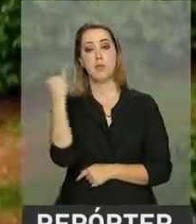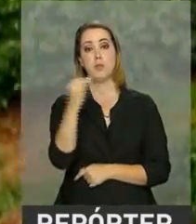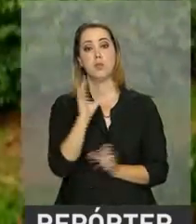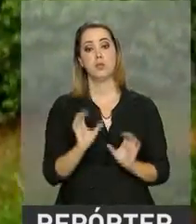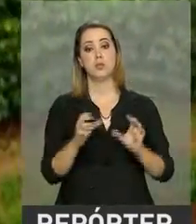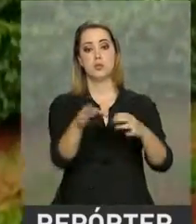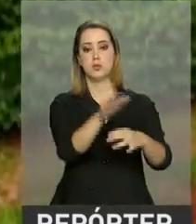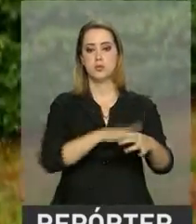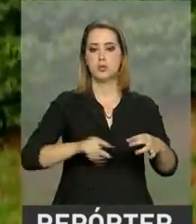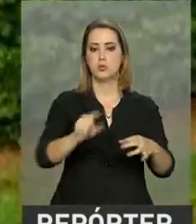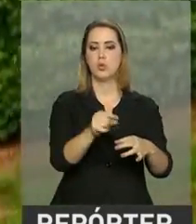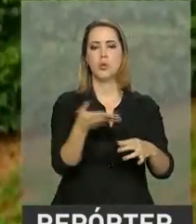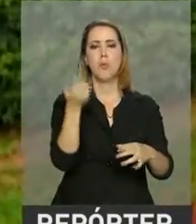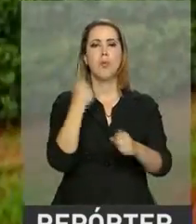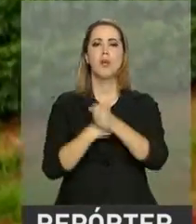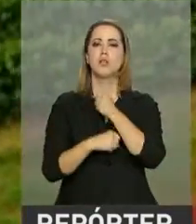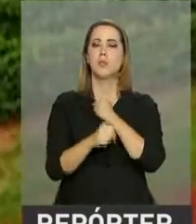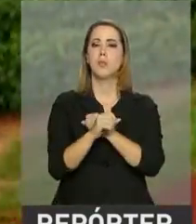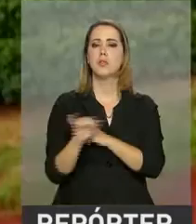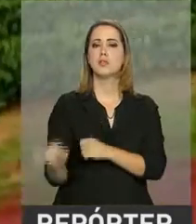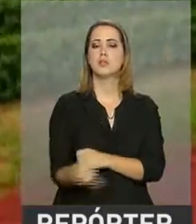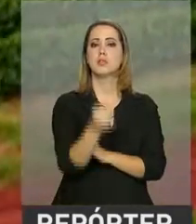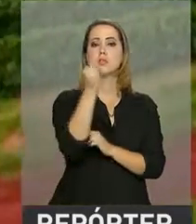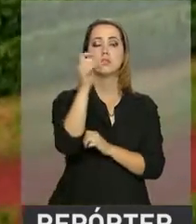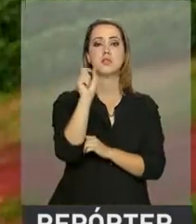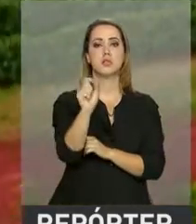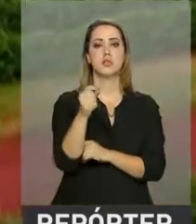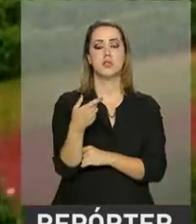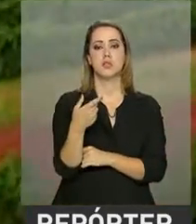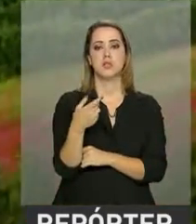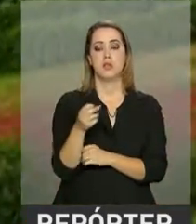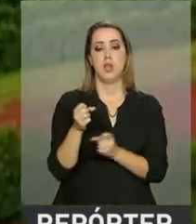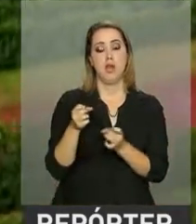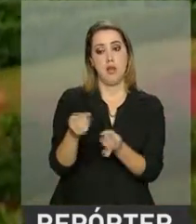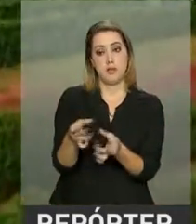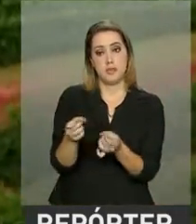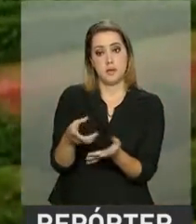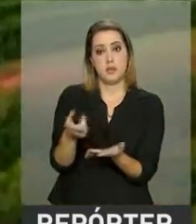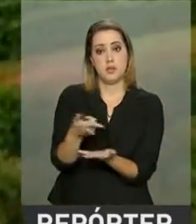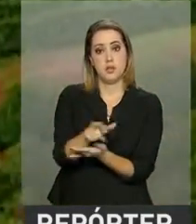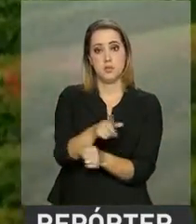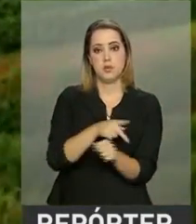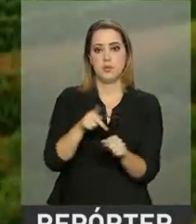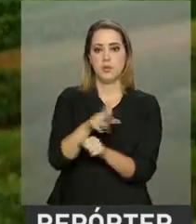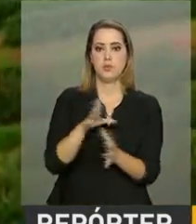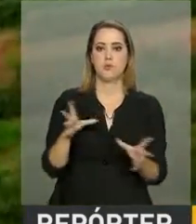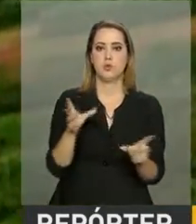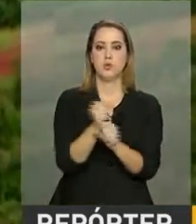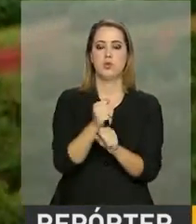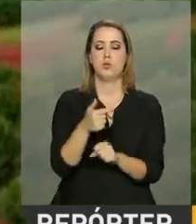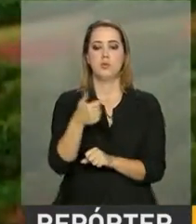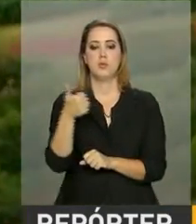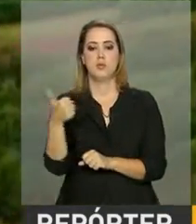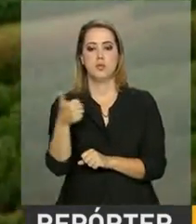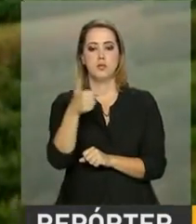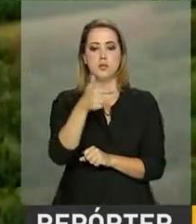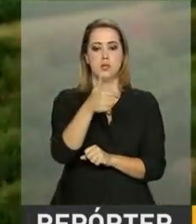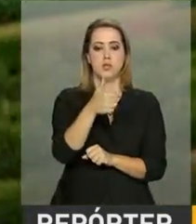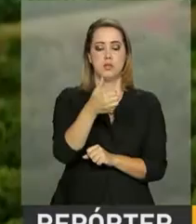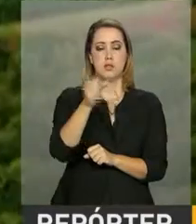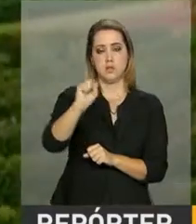no ano passado as exportações brasileiras somaram quase 185 bilhões de dólares e desse total,